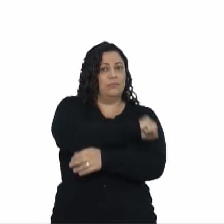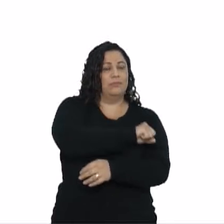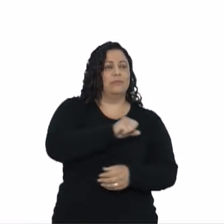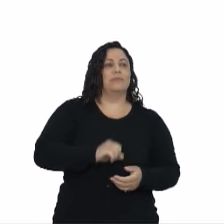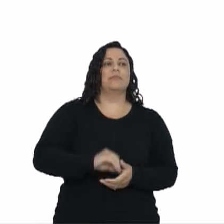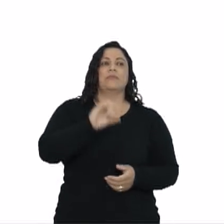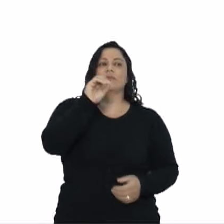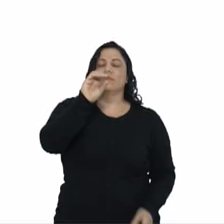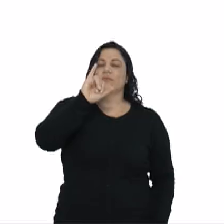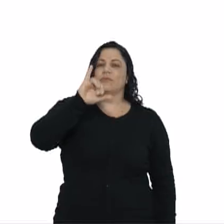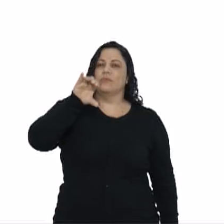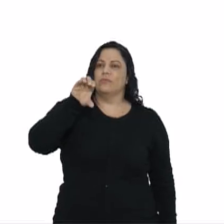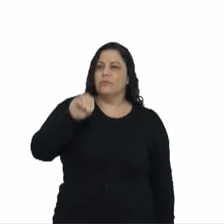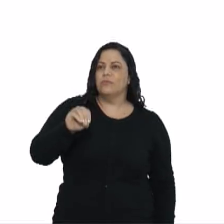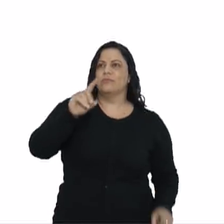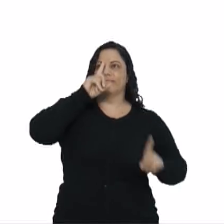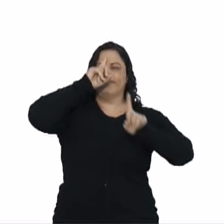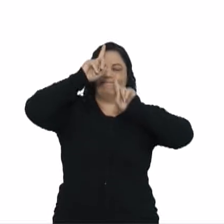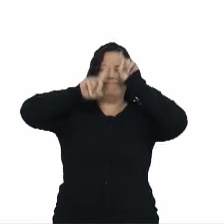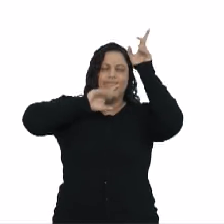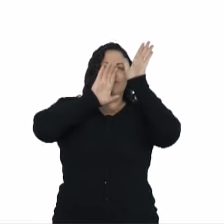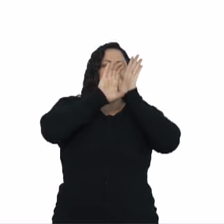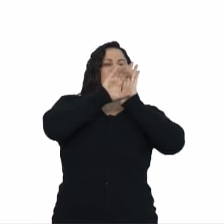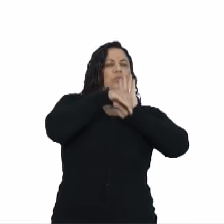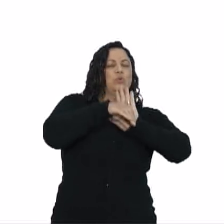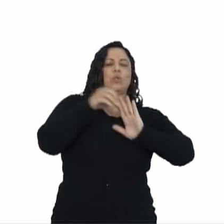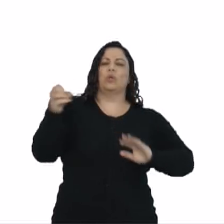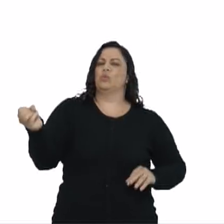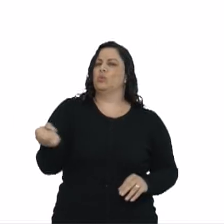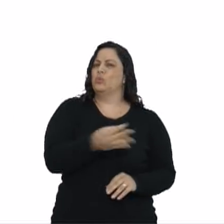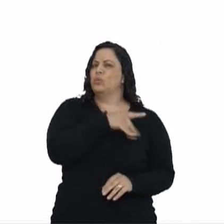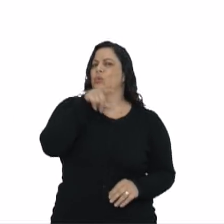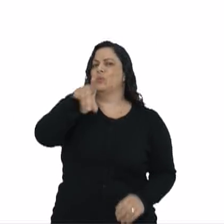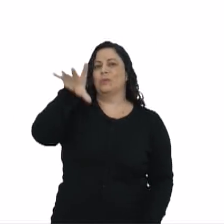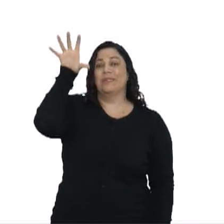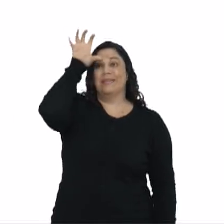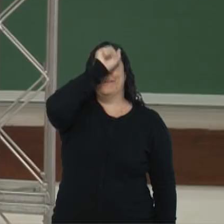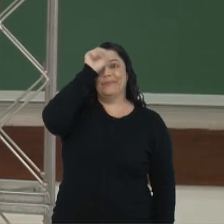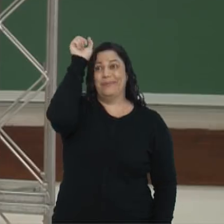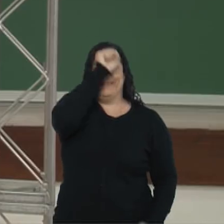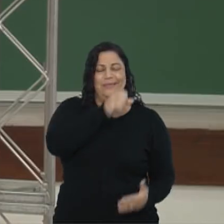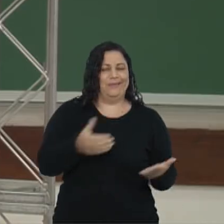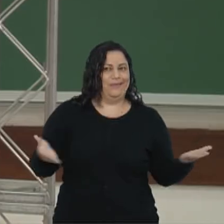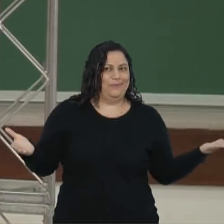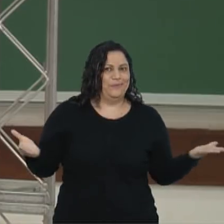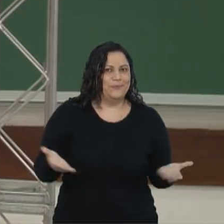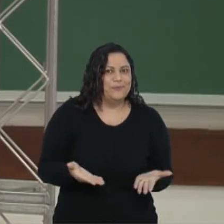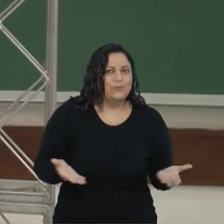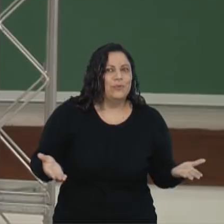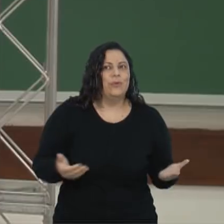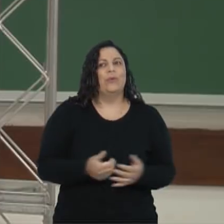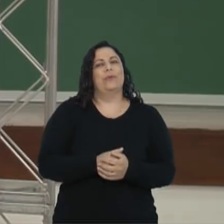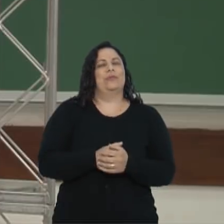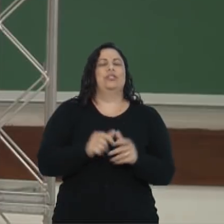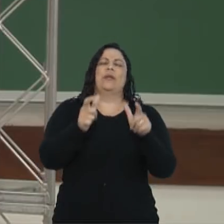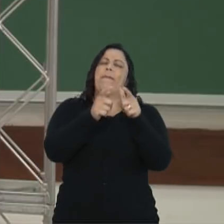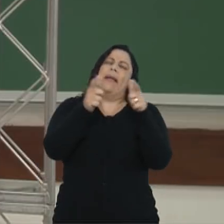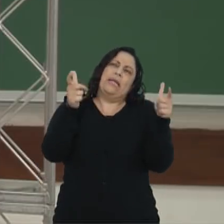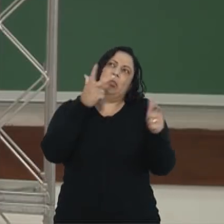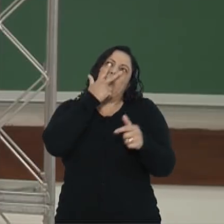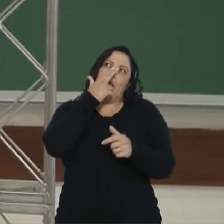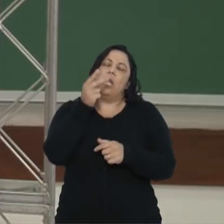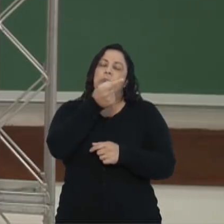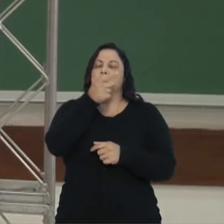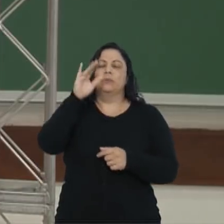Ócio criativo é um conceito novo que você aprendeu, né? Eu creio. Alguns de vocês talvez sabiam, mas talvez a maioria não. Então é bem